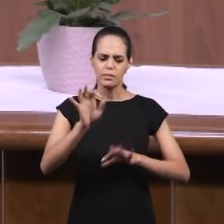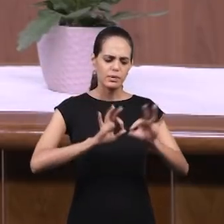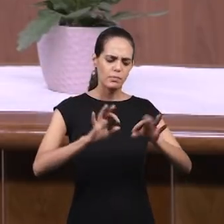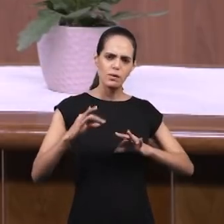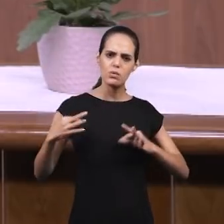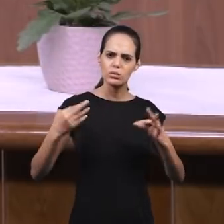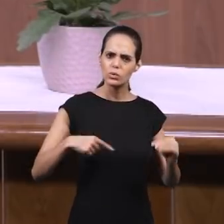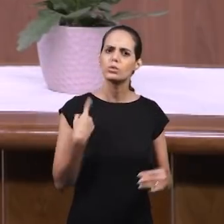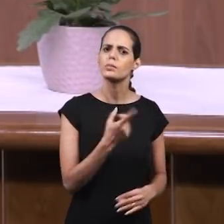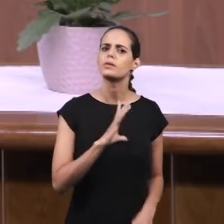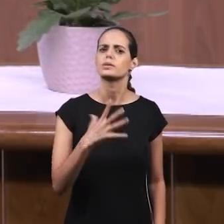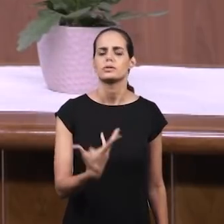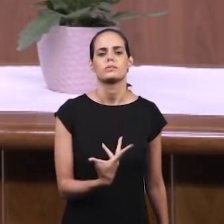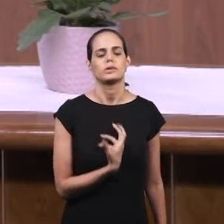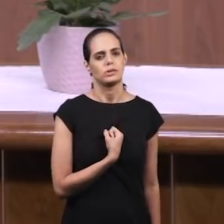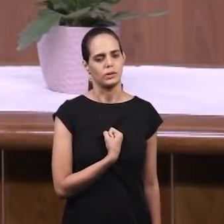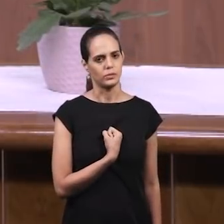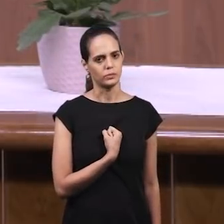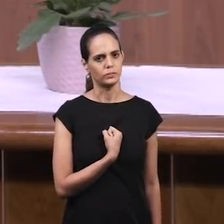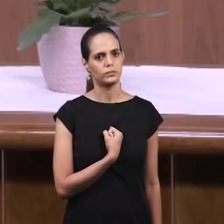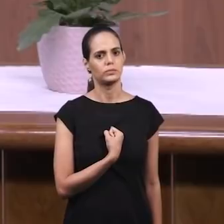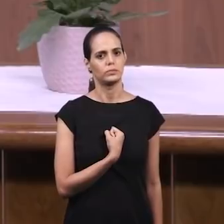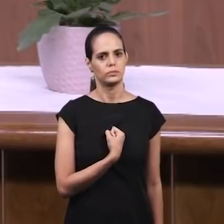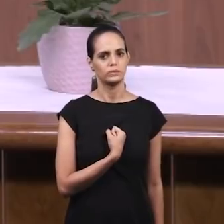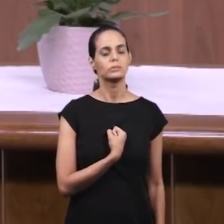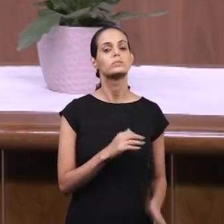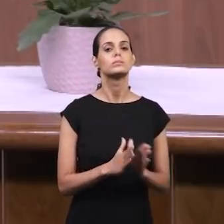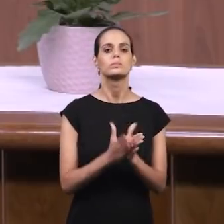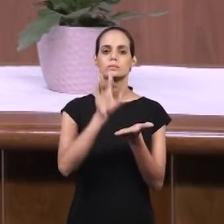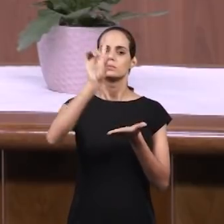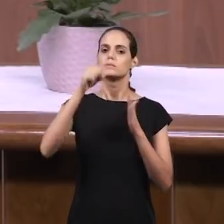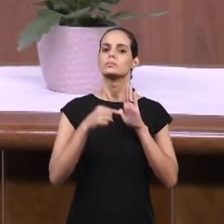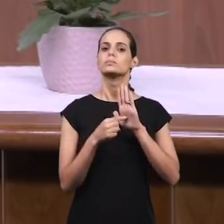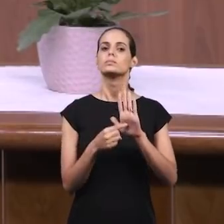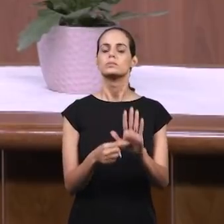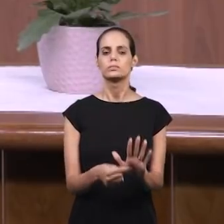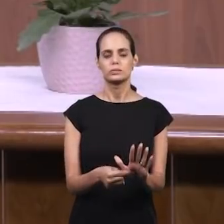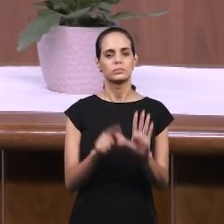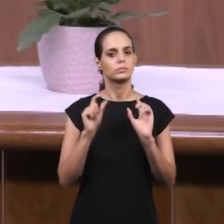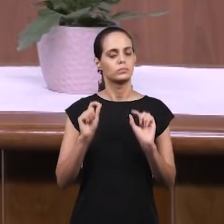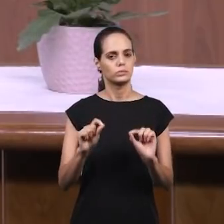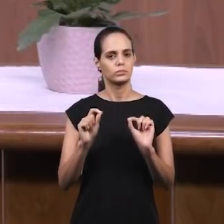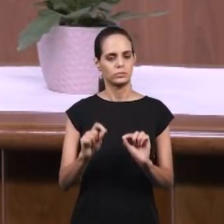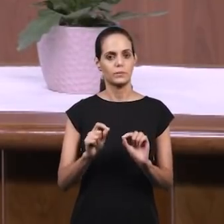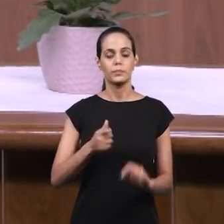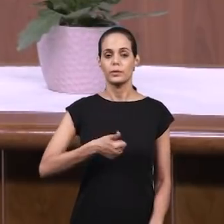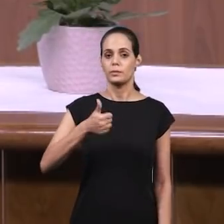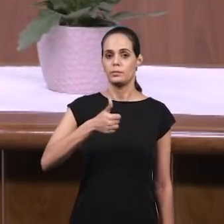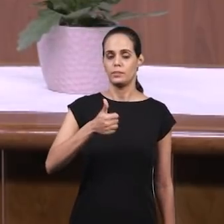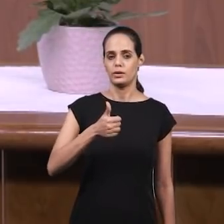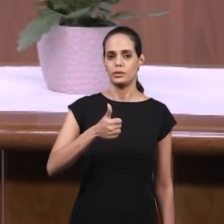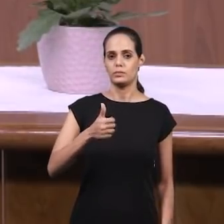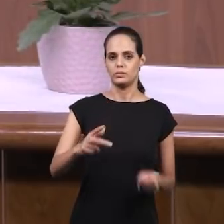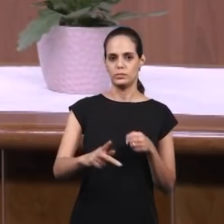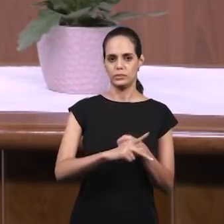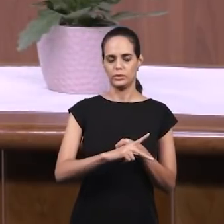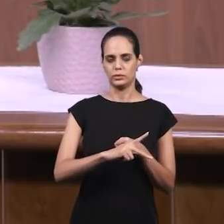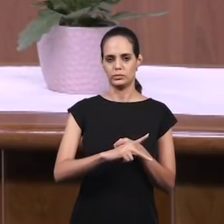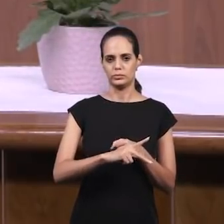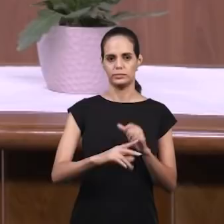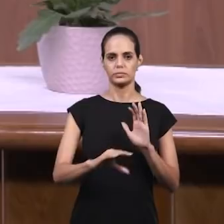preparou todas as coisas para a nossa salvação. E a palavra de Deus diz que em 1